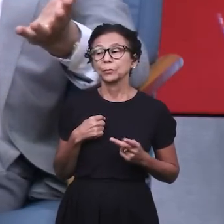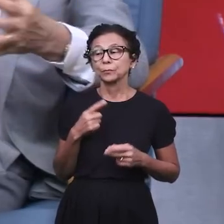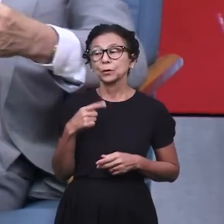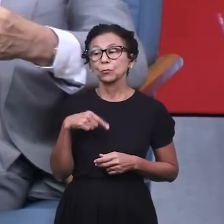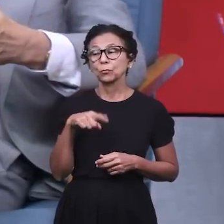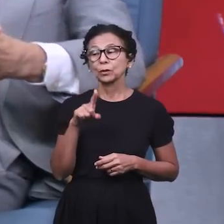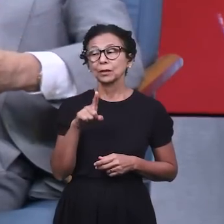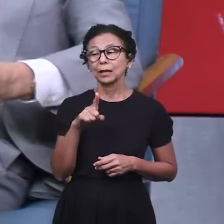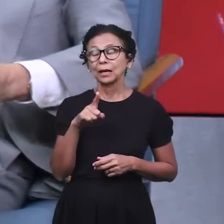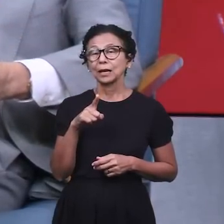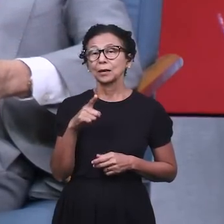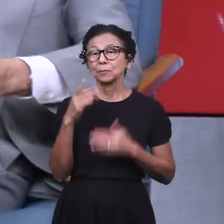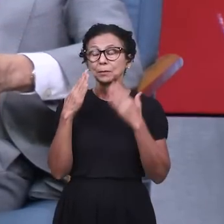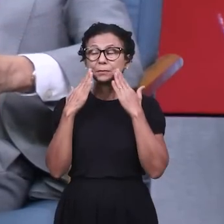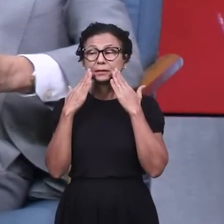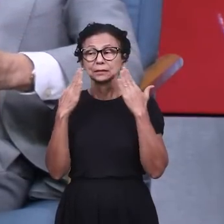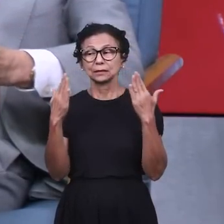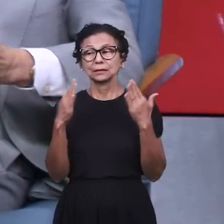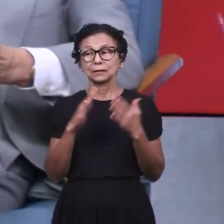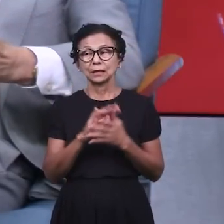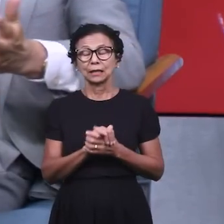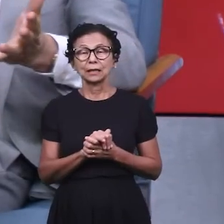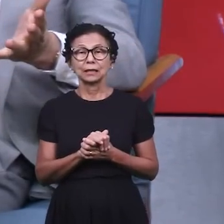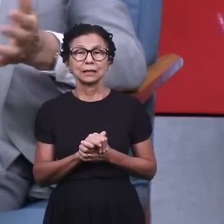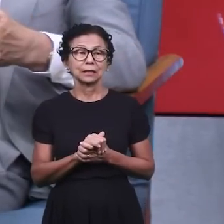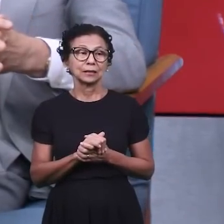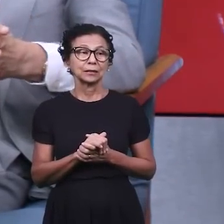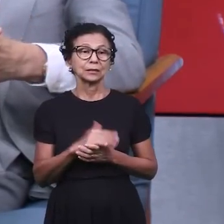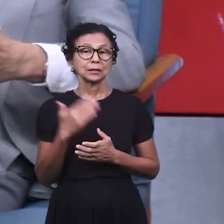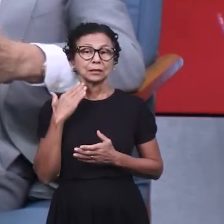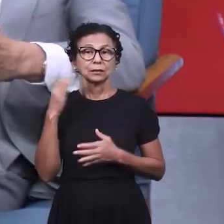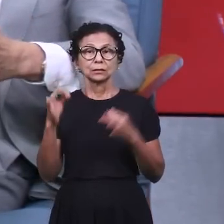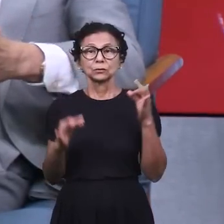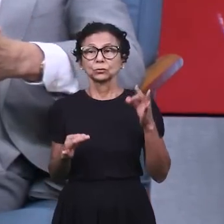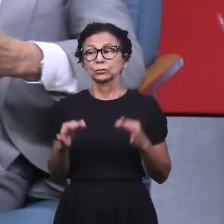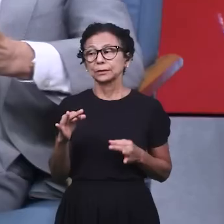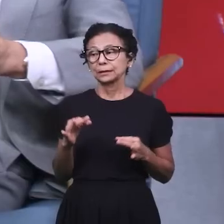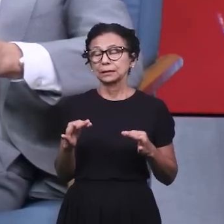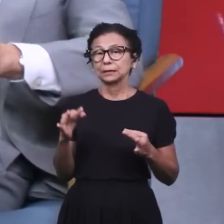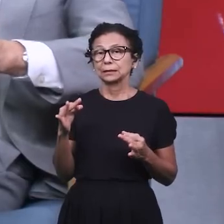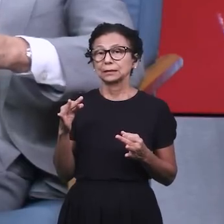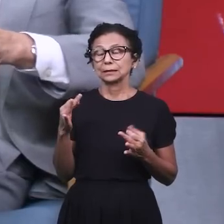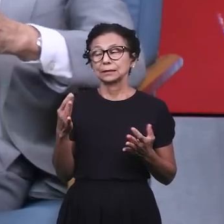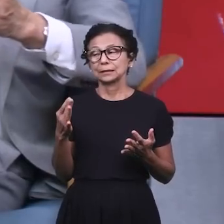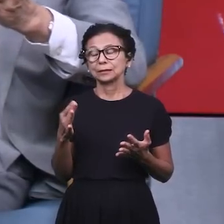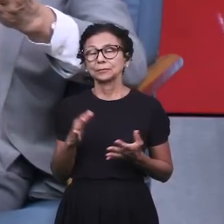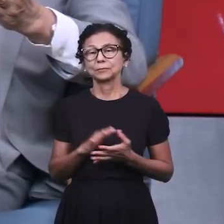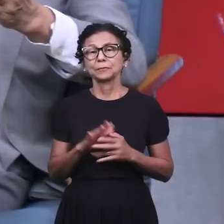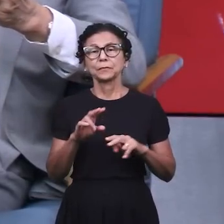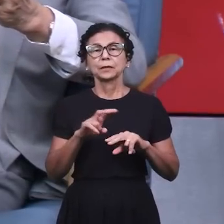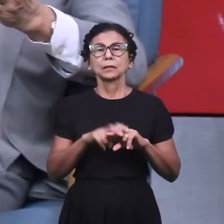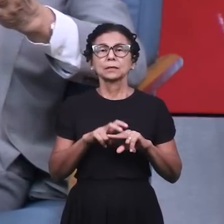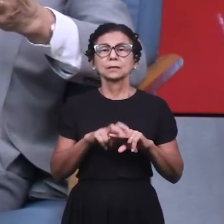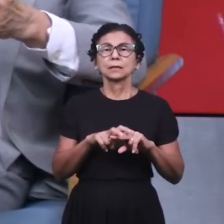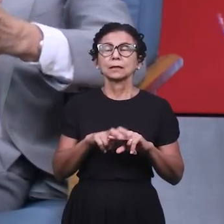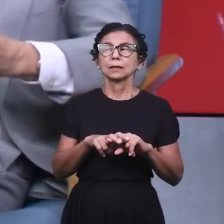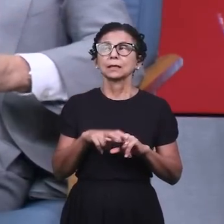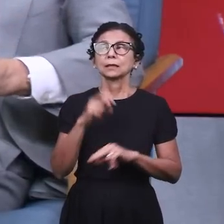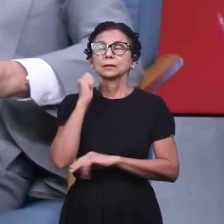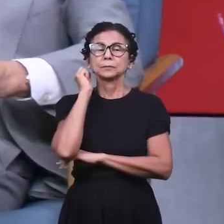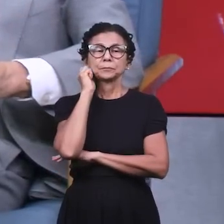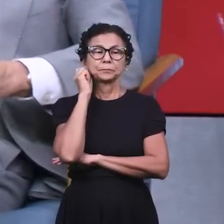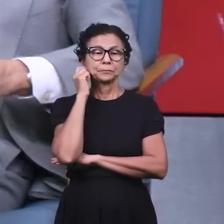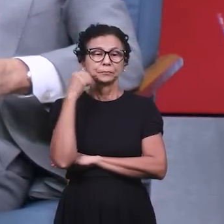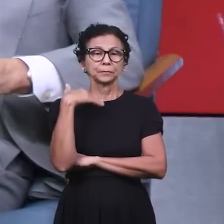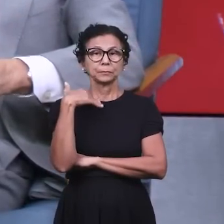fui para a audiência, não tinha ninguém para me acompanhar, eu fui sozinho. Sentei lá naquele banco